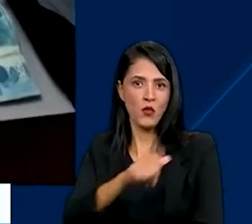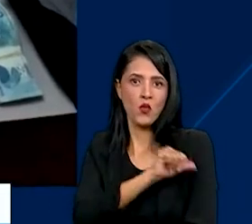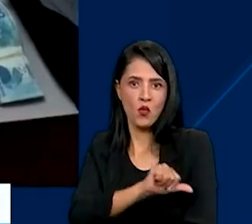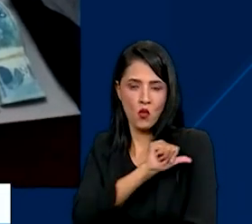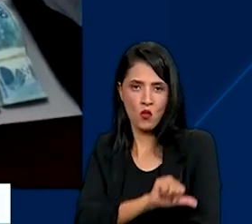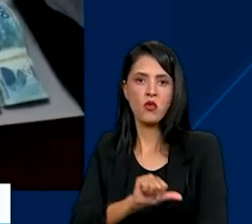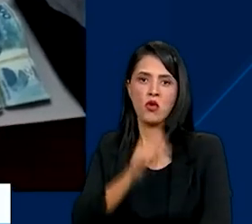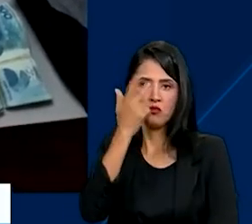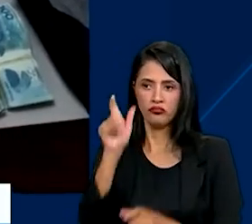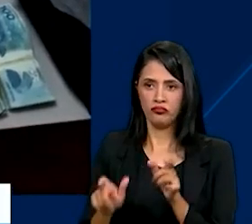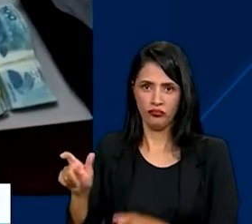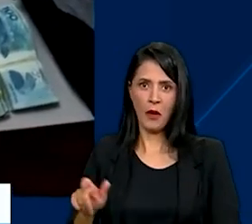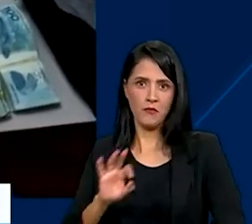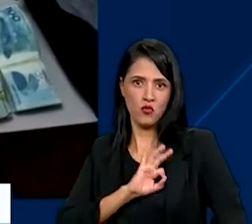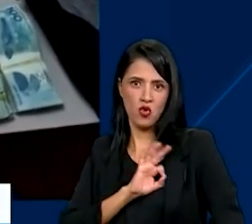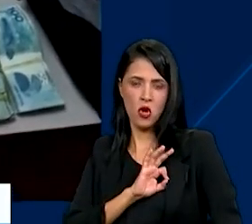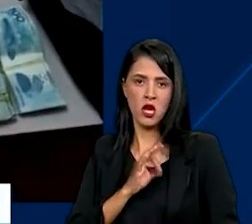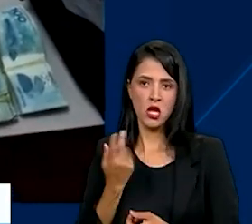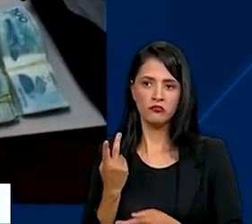residência foram apreendidos